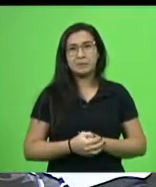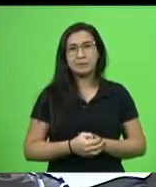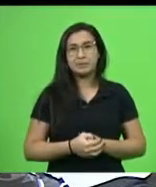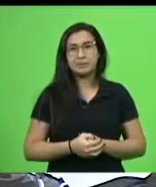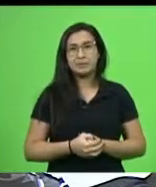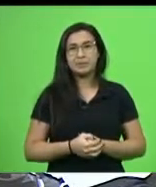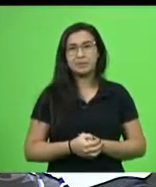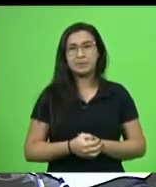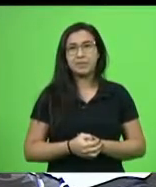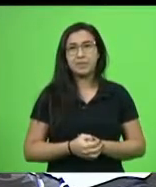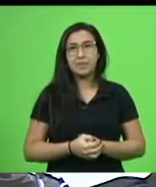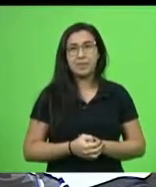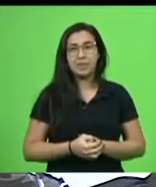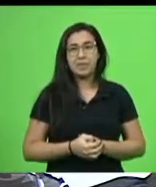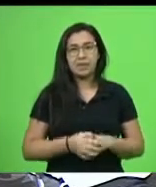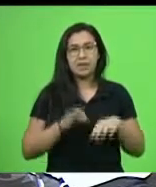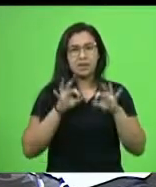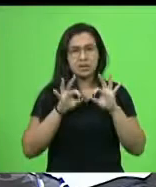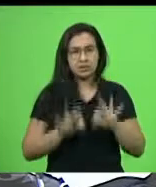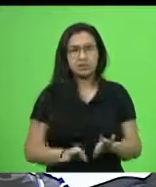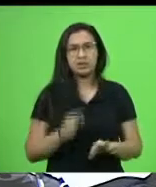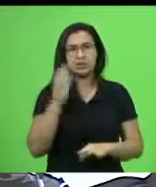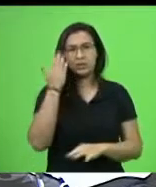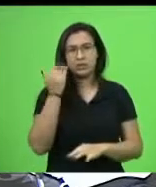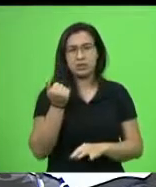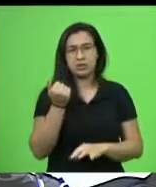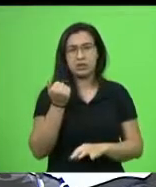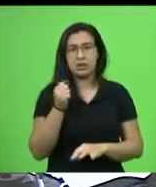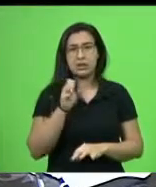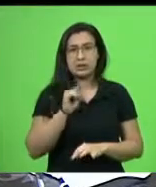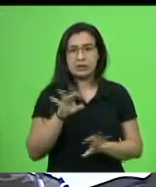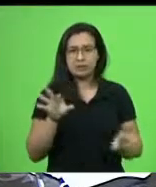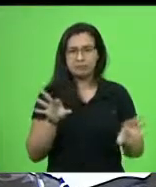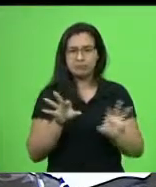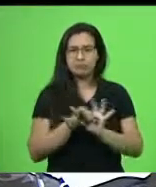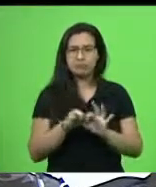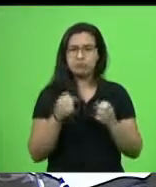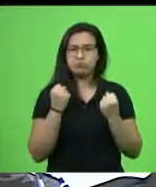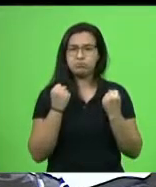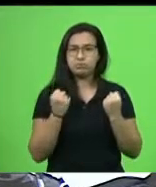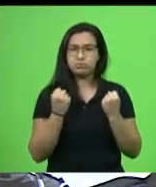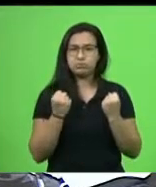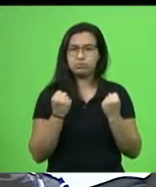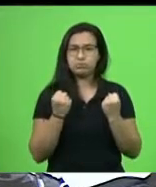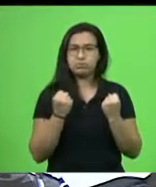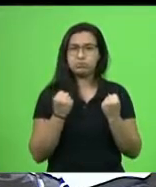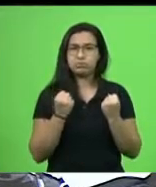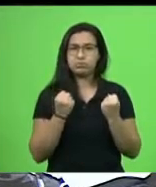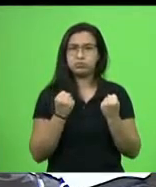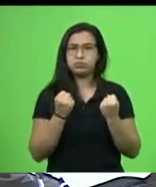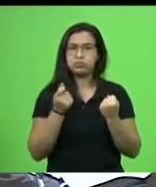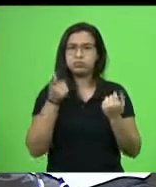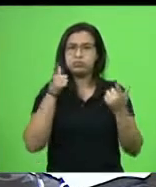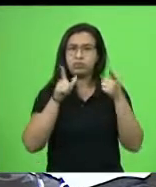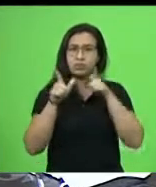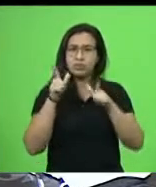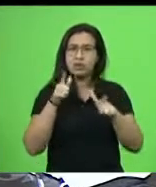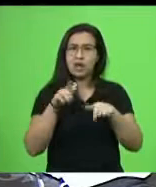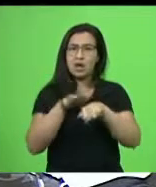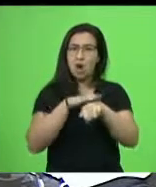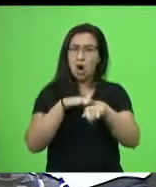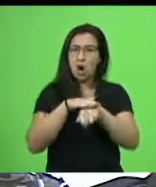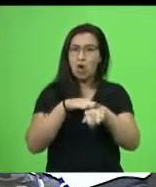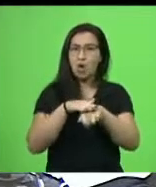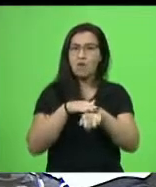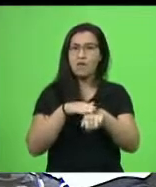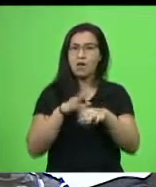problemas. Tenho certeza de que, se unirmos forças e apostarmos no diálogo, juntando este